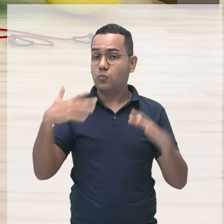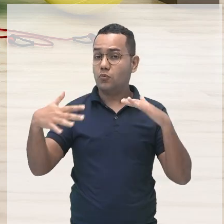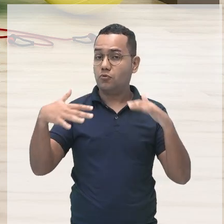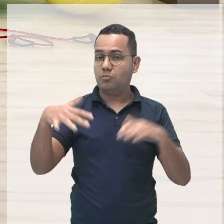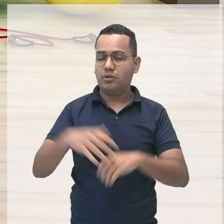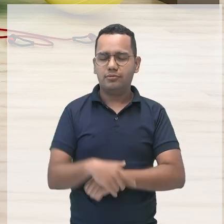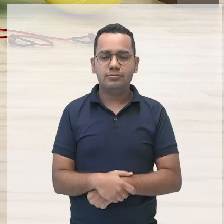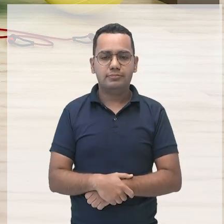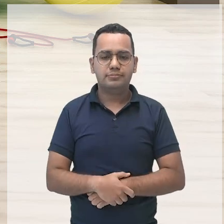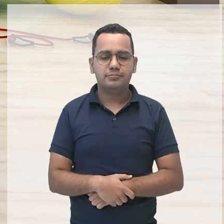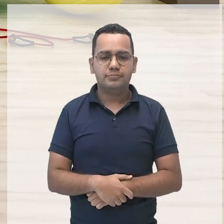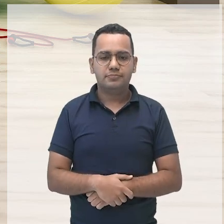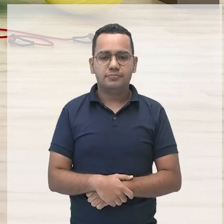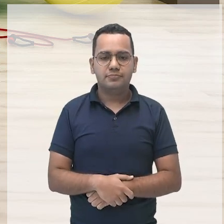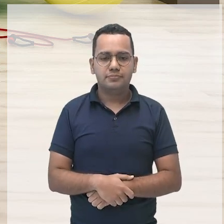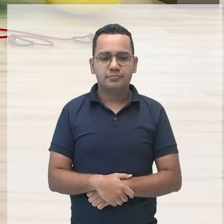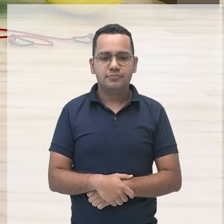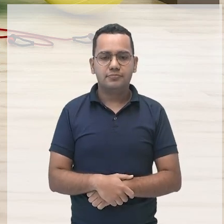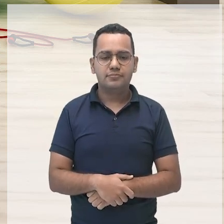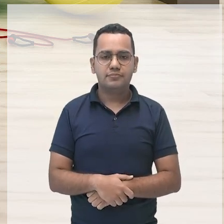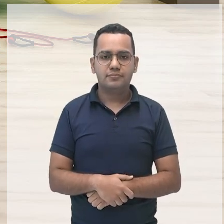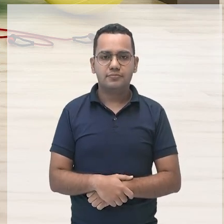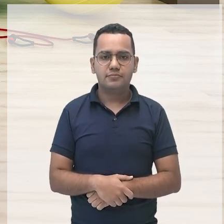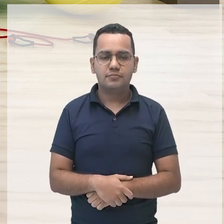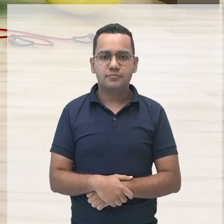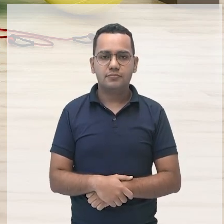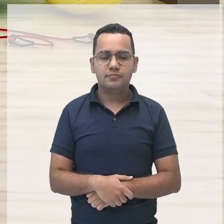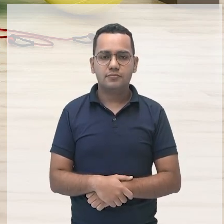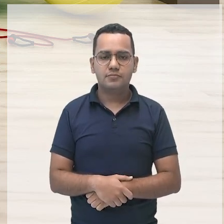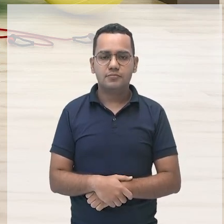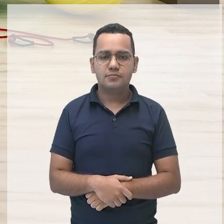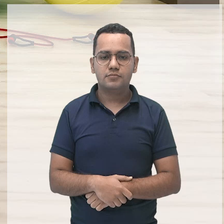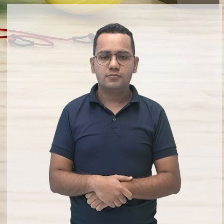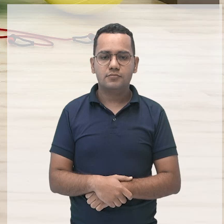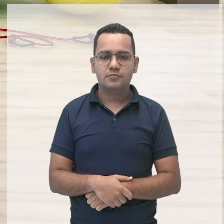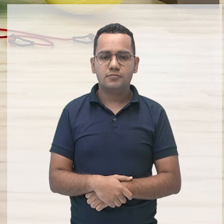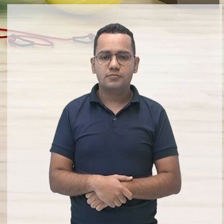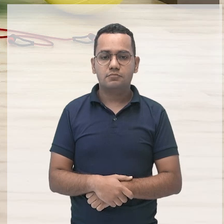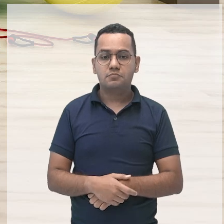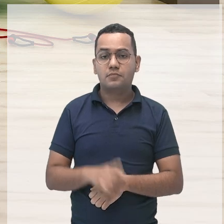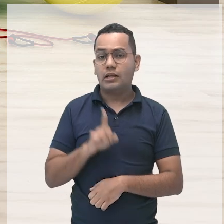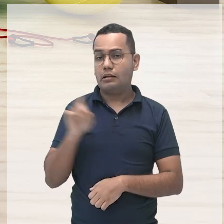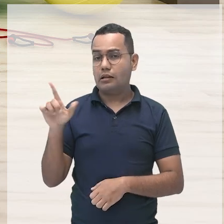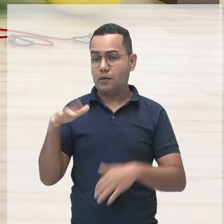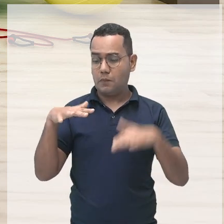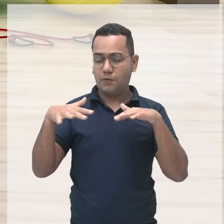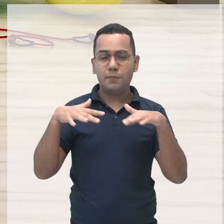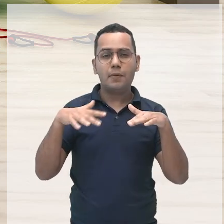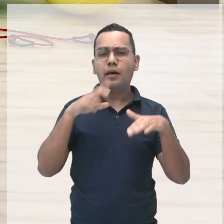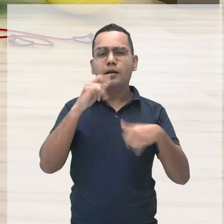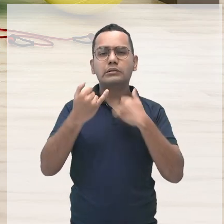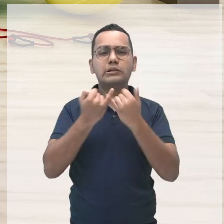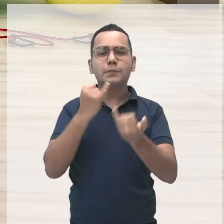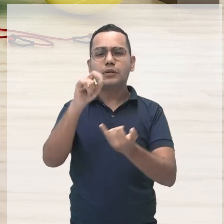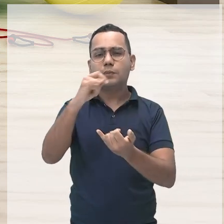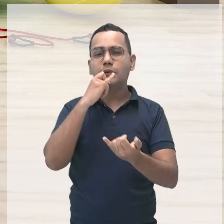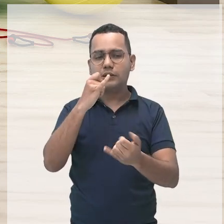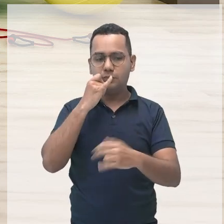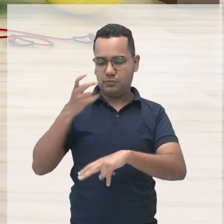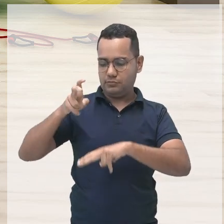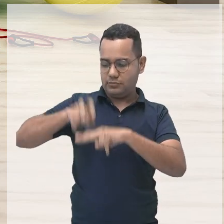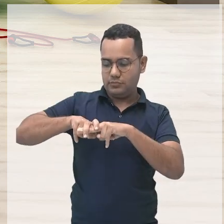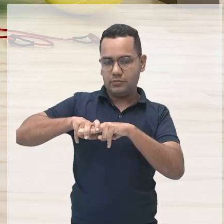de ladinho para vocês observarem. O agachamento é como se você estivesse sentando numa cadeira. Então, ó,